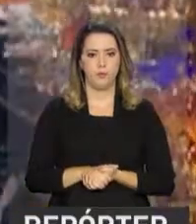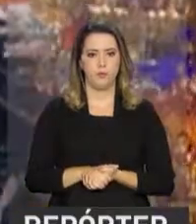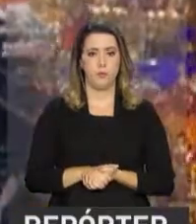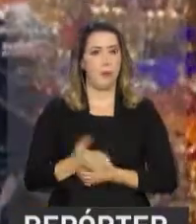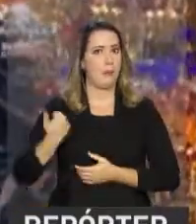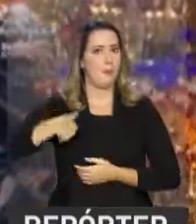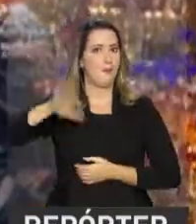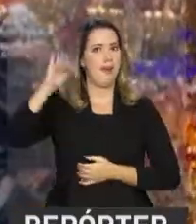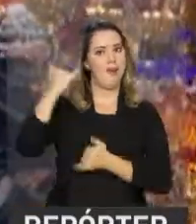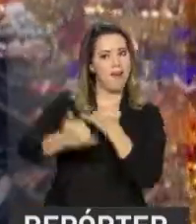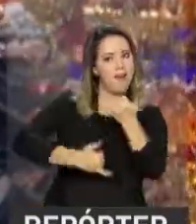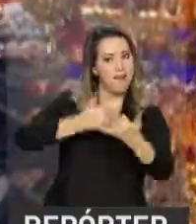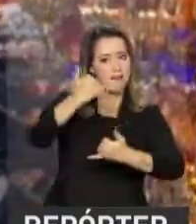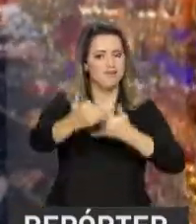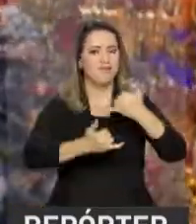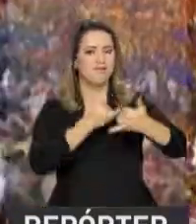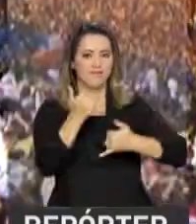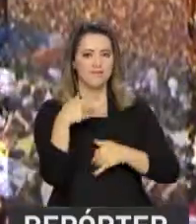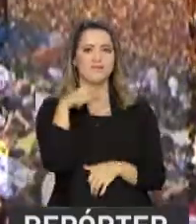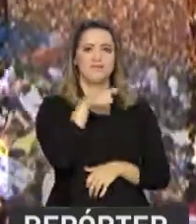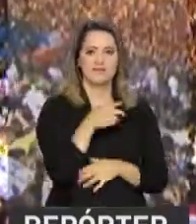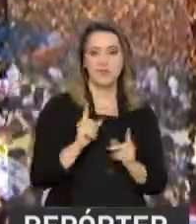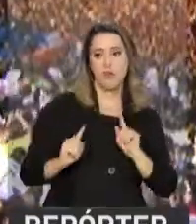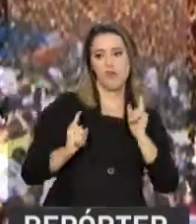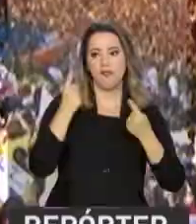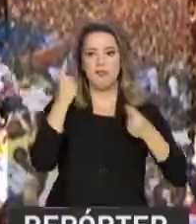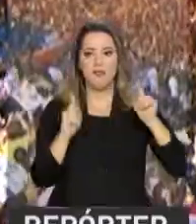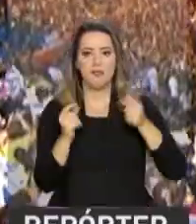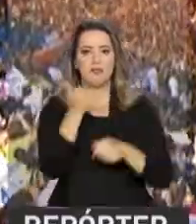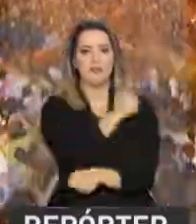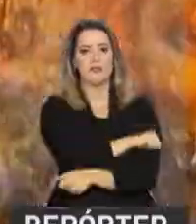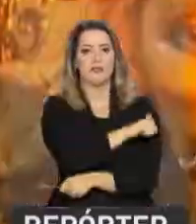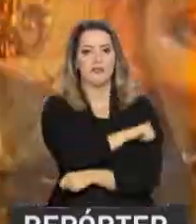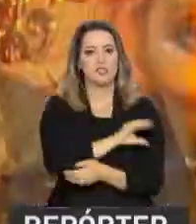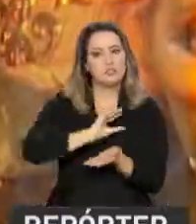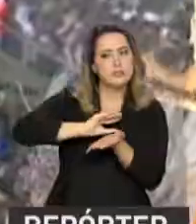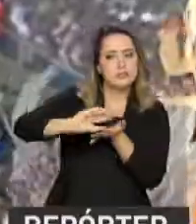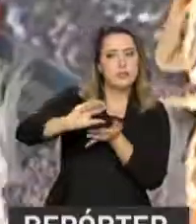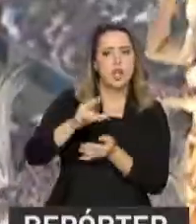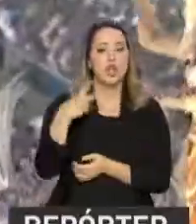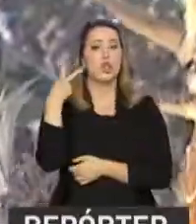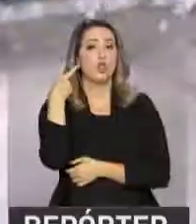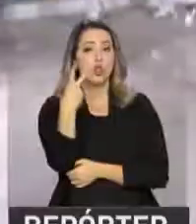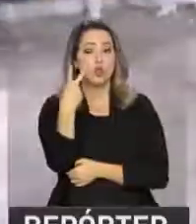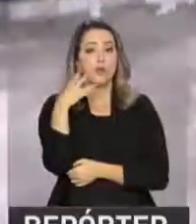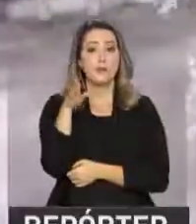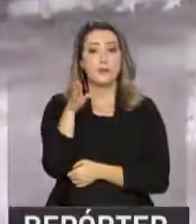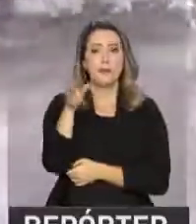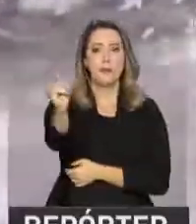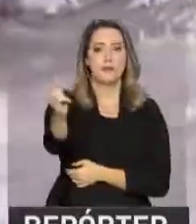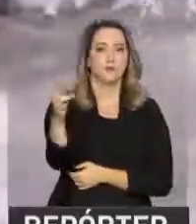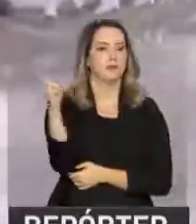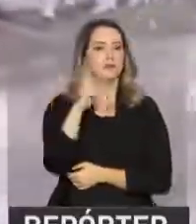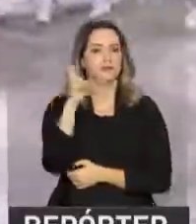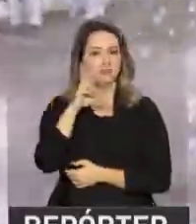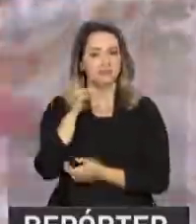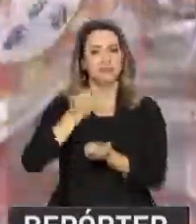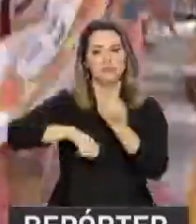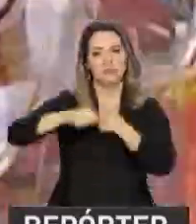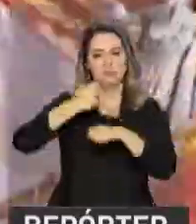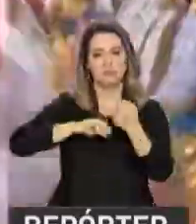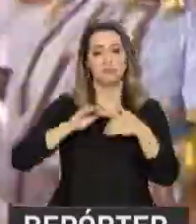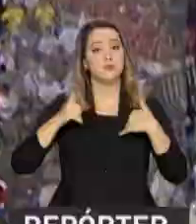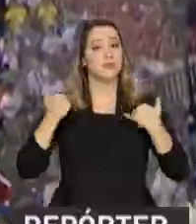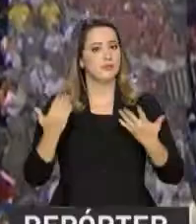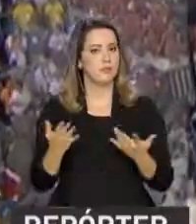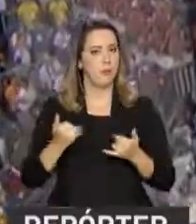Mais do que diversão, o Carnaval do Rio de Janeiro é responsável por injetar cerca de R$ 2 bilhões na economia do estado. E